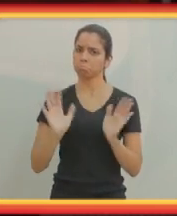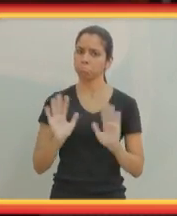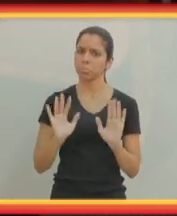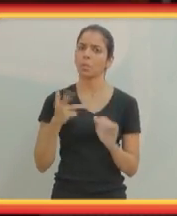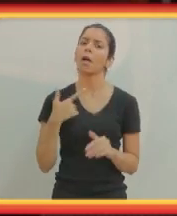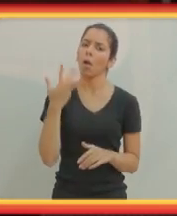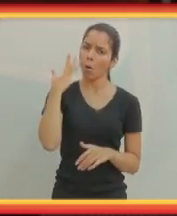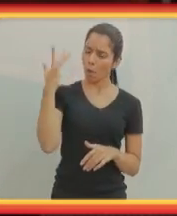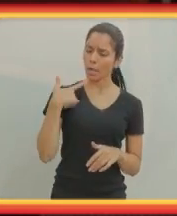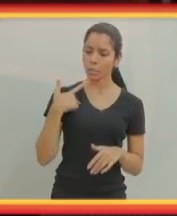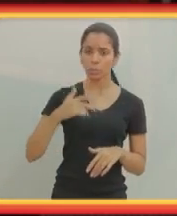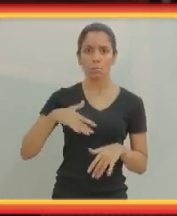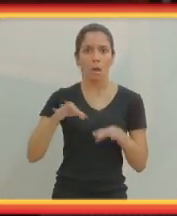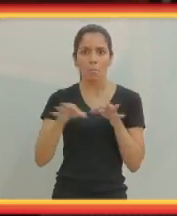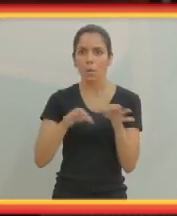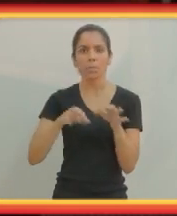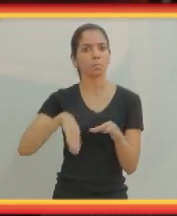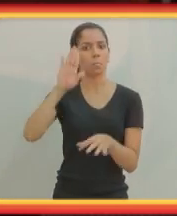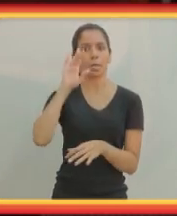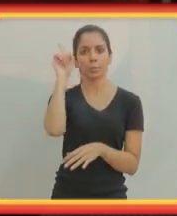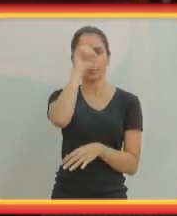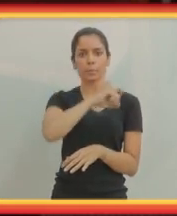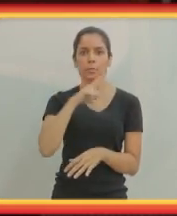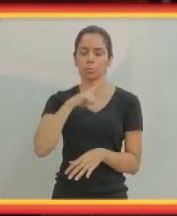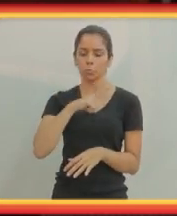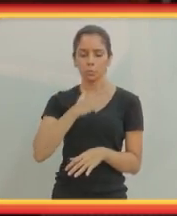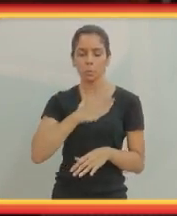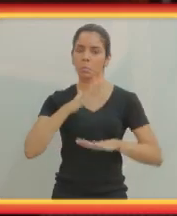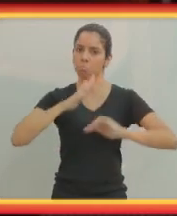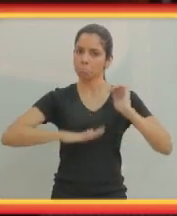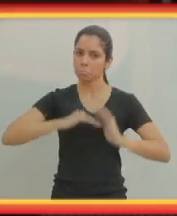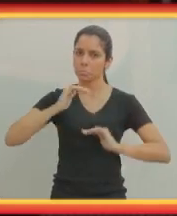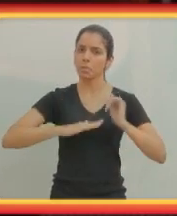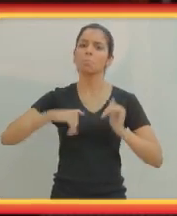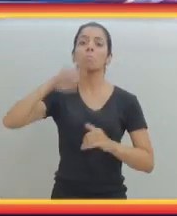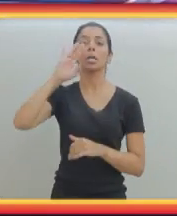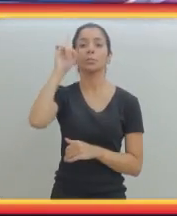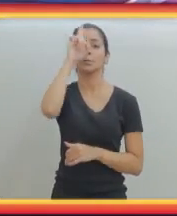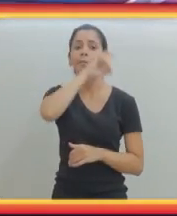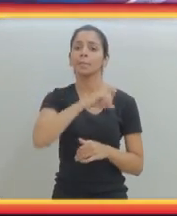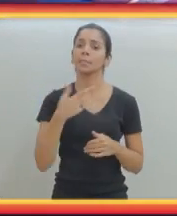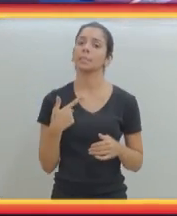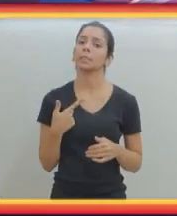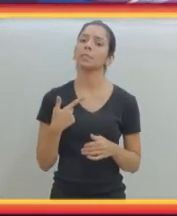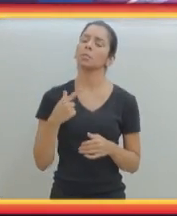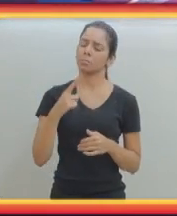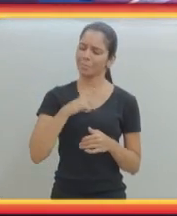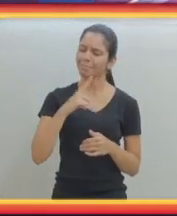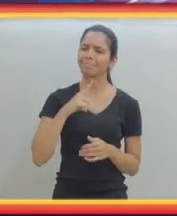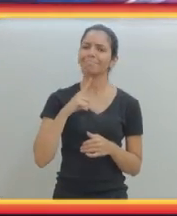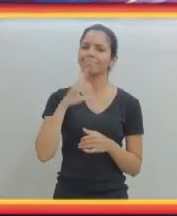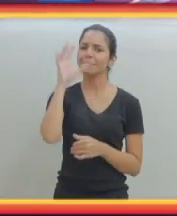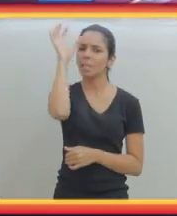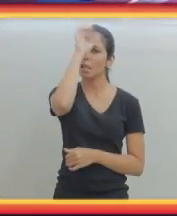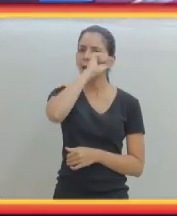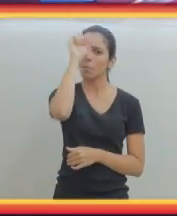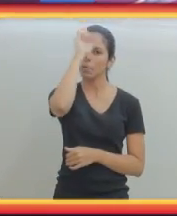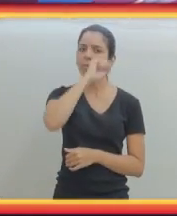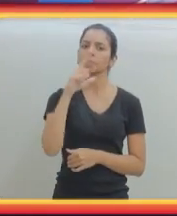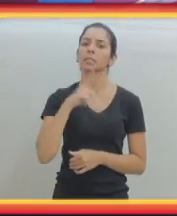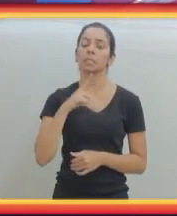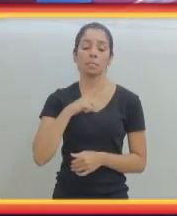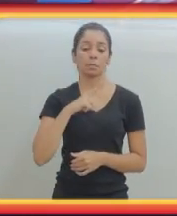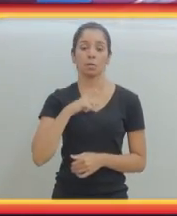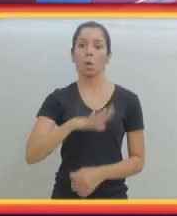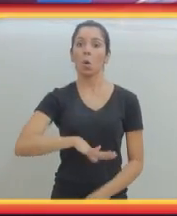Eu acho que foi a preparação mais difícil que eu já tive na minha carreira. O mais difícil que eu já tive. O mais tirei de